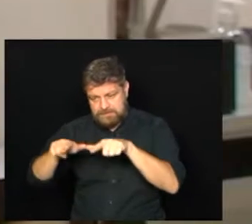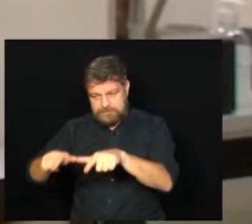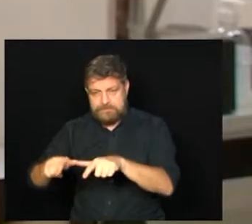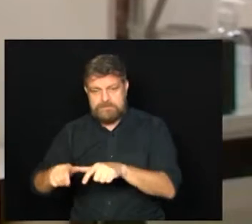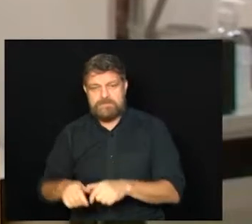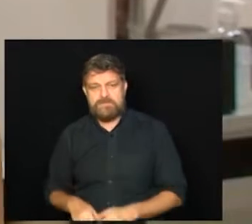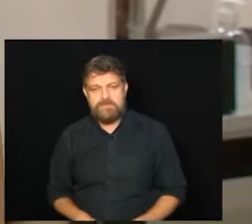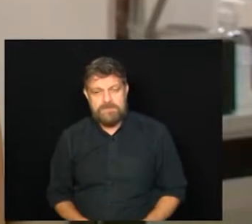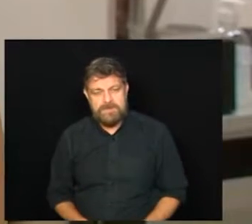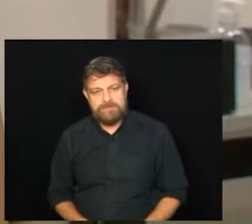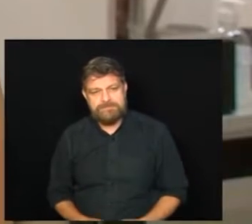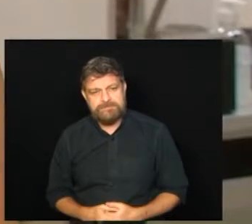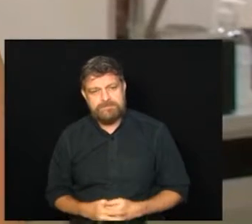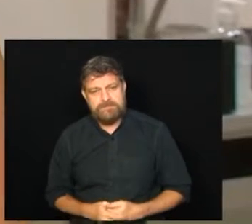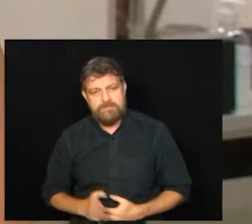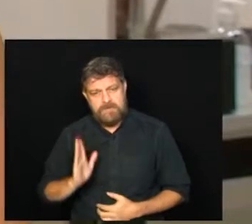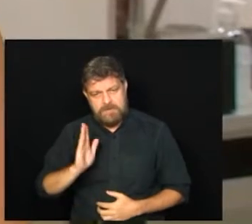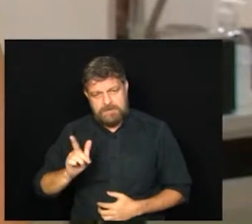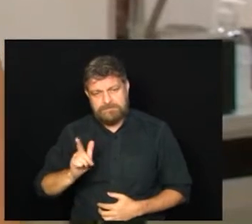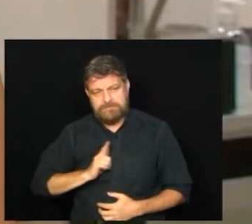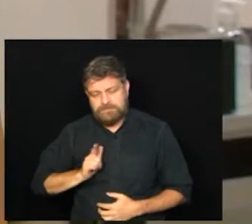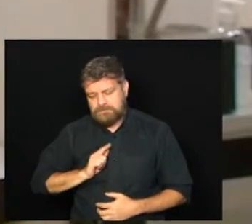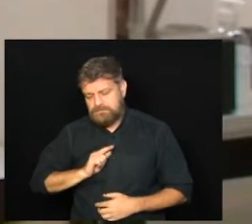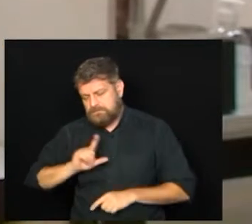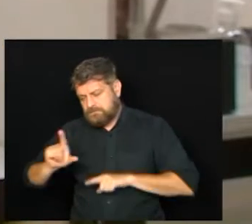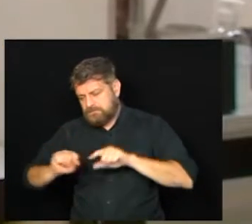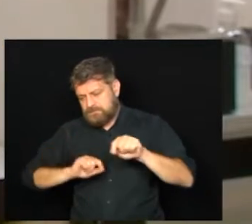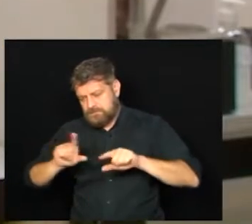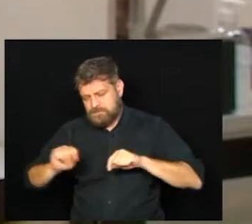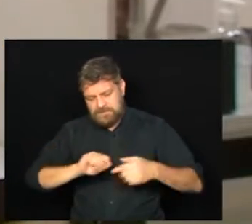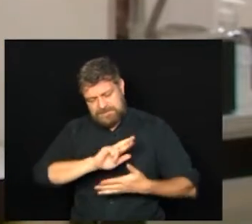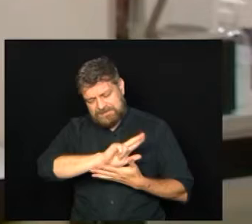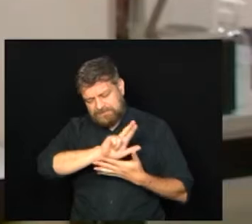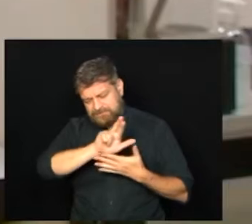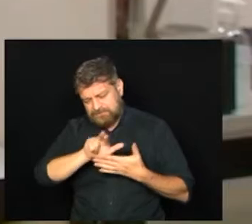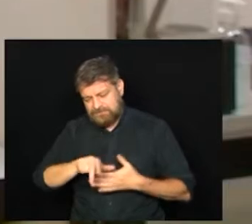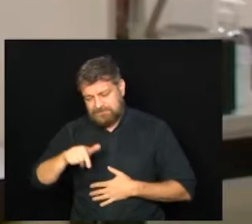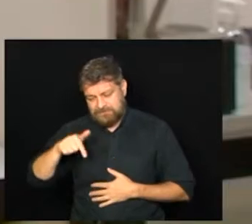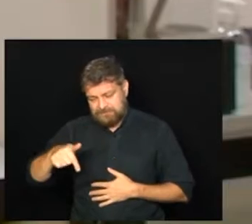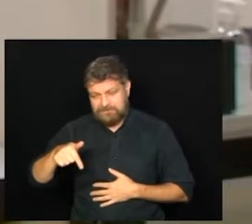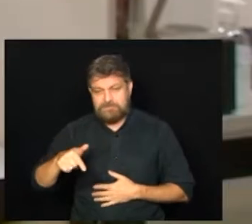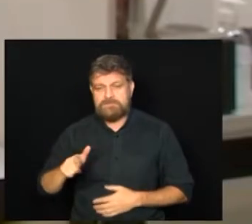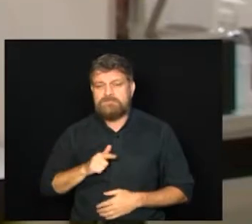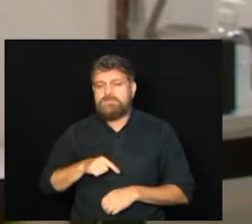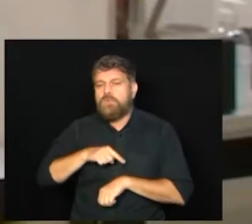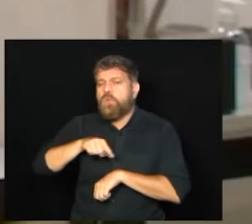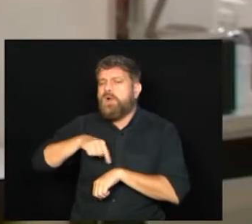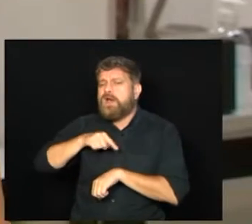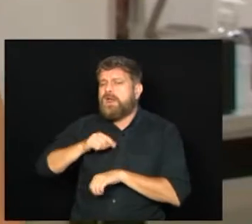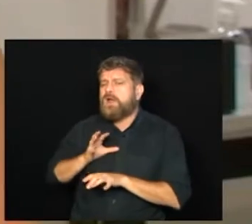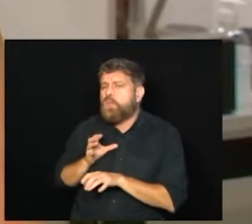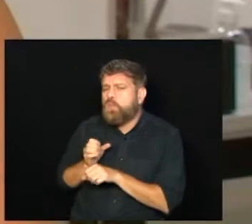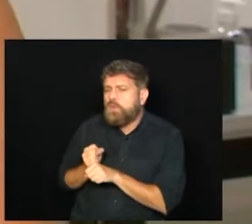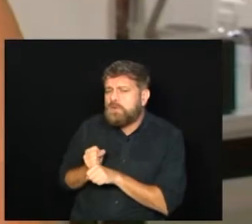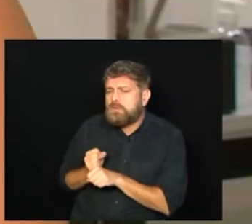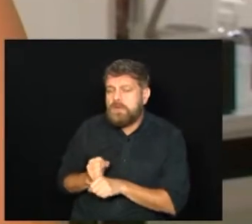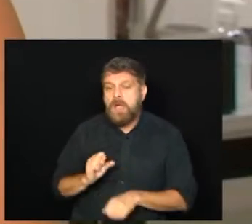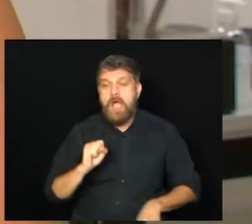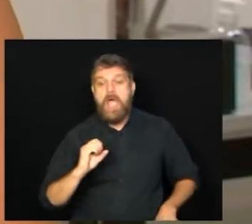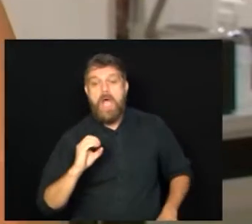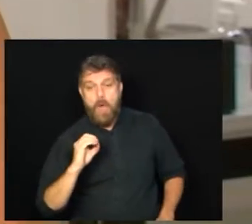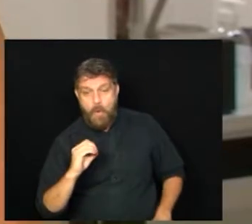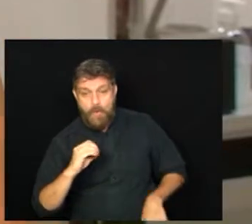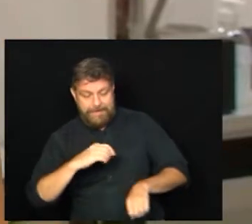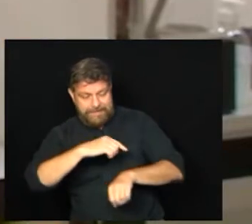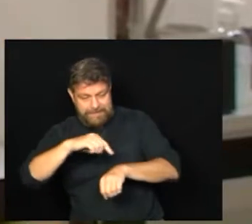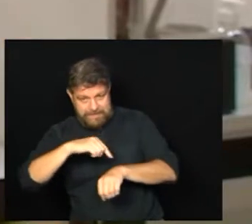incompleto. Então, realmente são muitas opções, né, Camila? São, André. Qual a carga horária? A carga horária é de 80